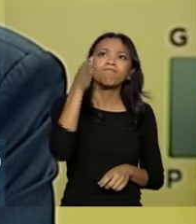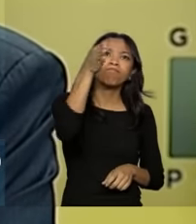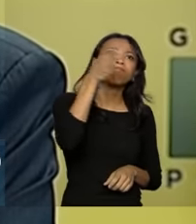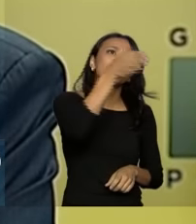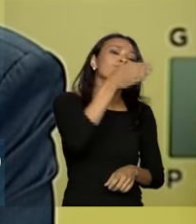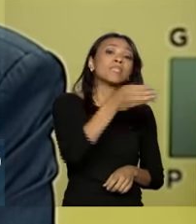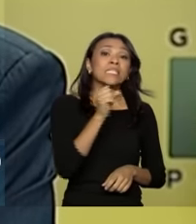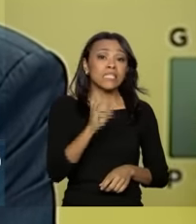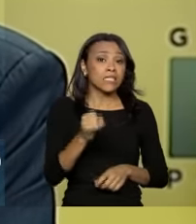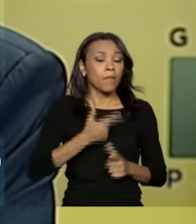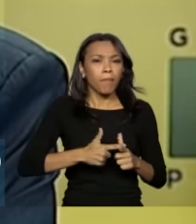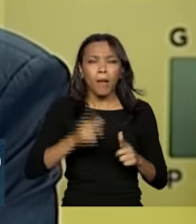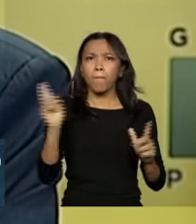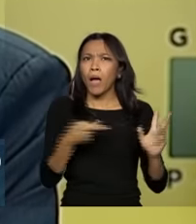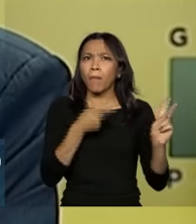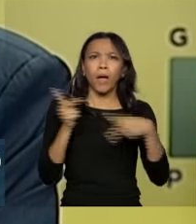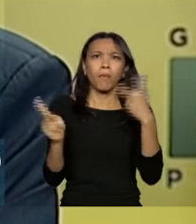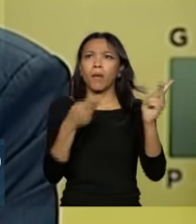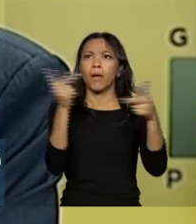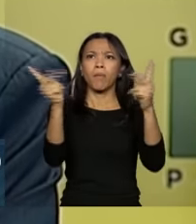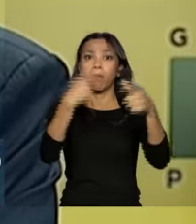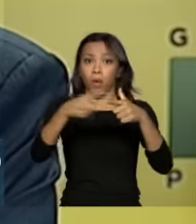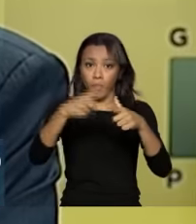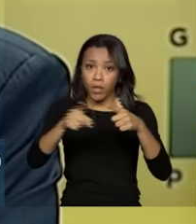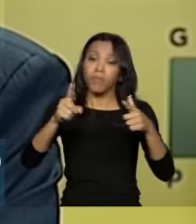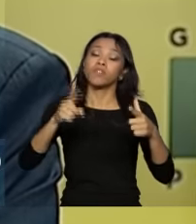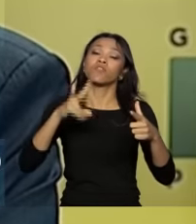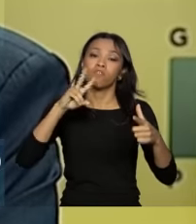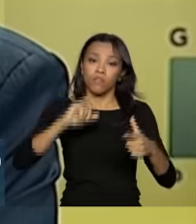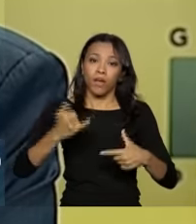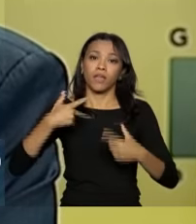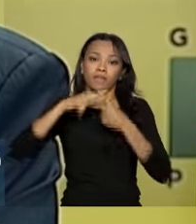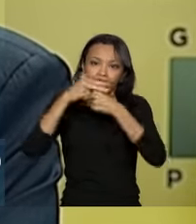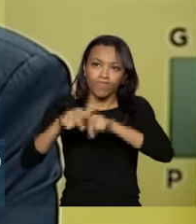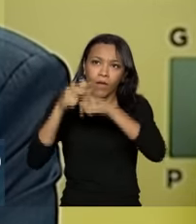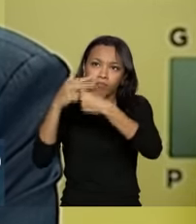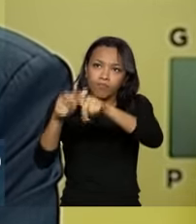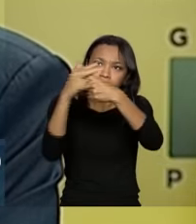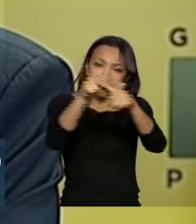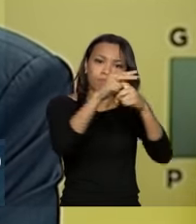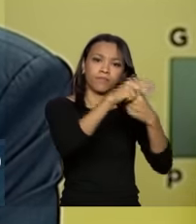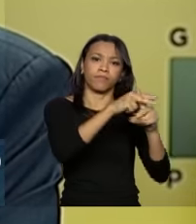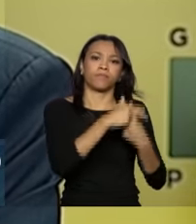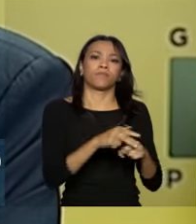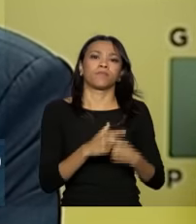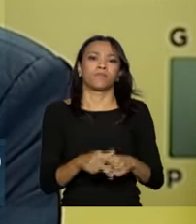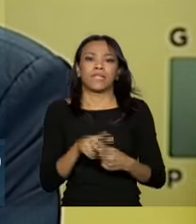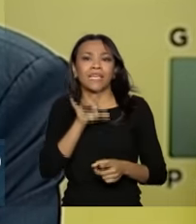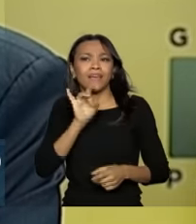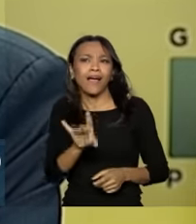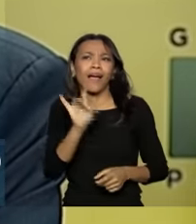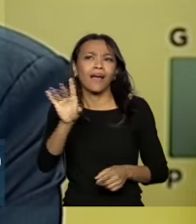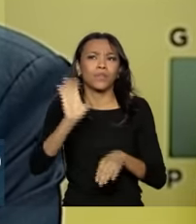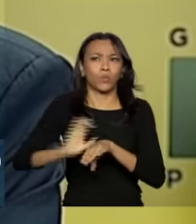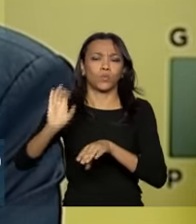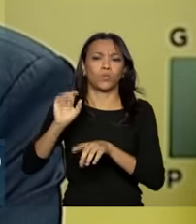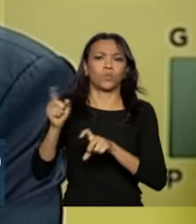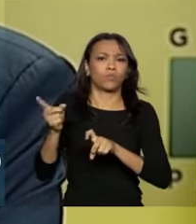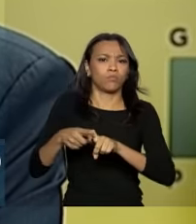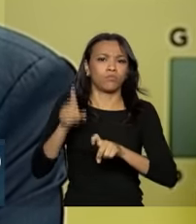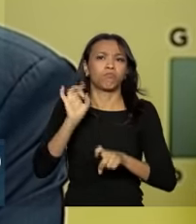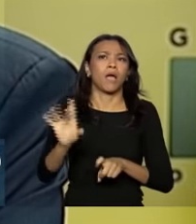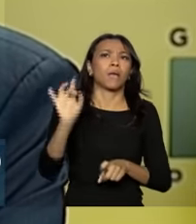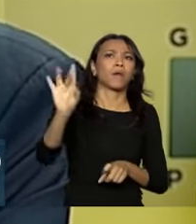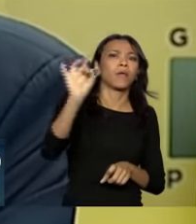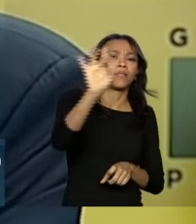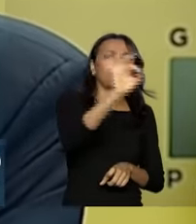serão apontados e gerarão medidas. A medida imediata que será gerada em cada caso problemático será algum